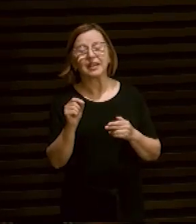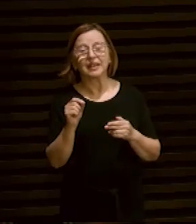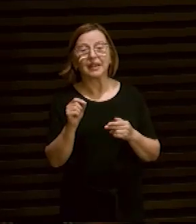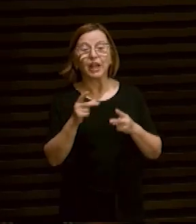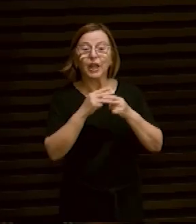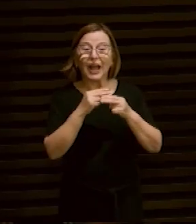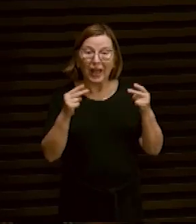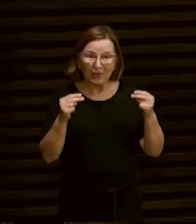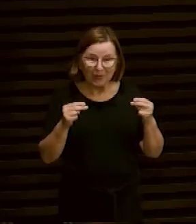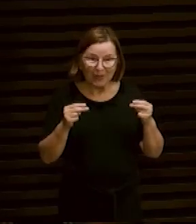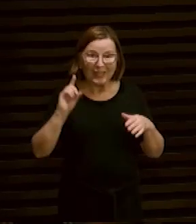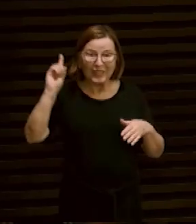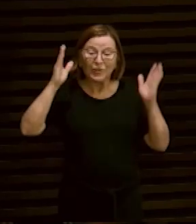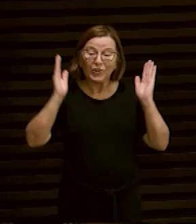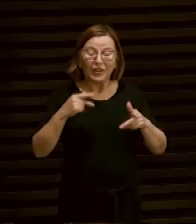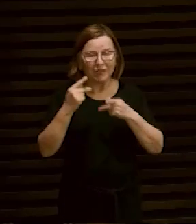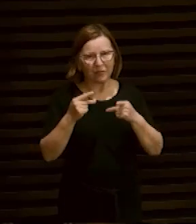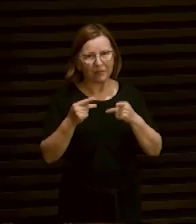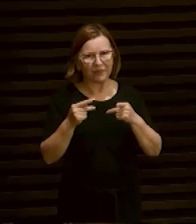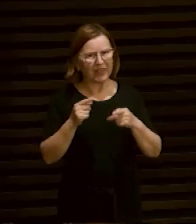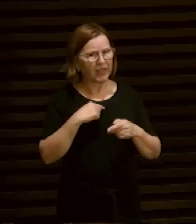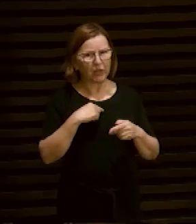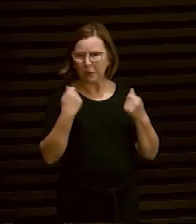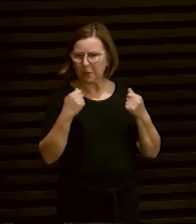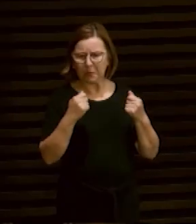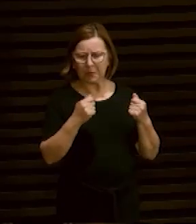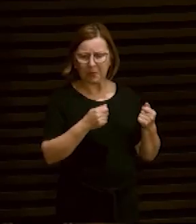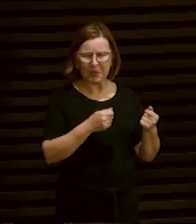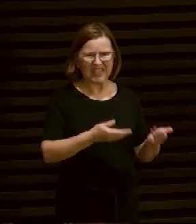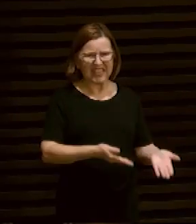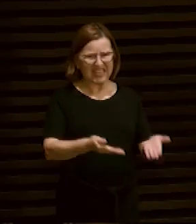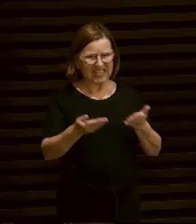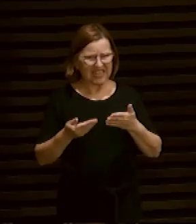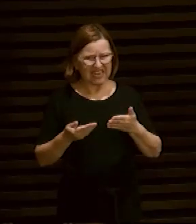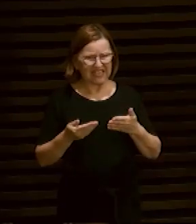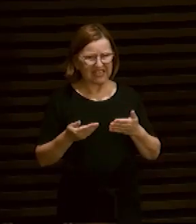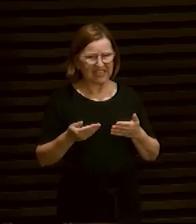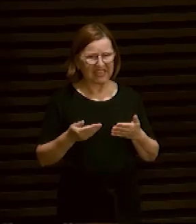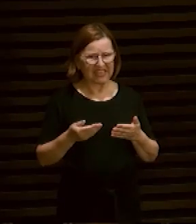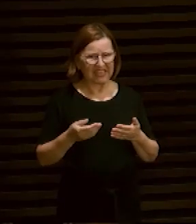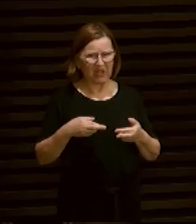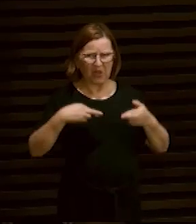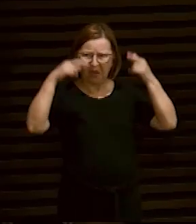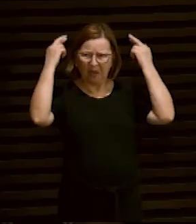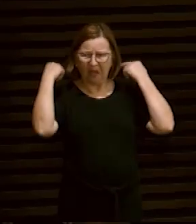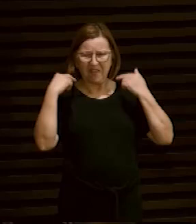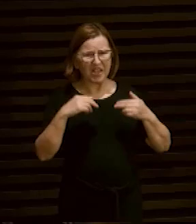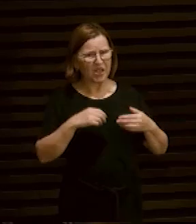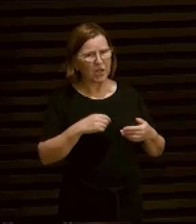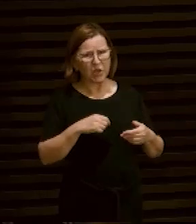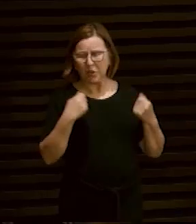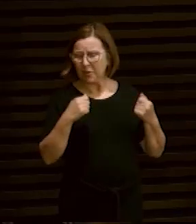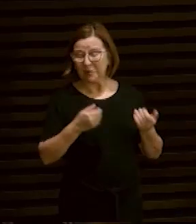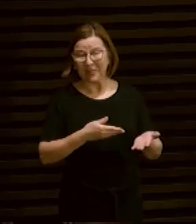Eu não vou trazer um cabrito, eu não vou trazer uma ovelha, eu não vou trazer uma vaca, eu não vou trazer nada, eu vou